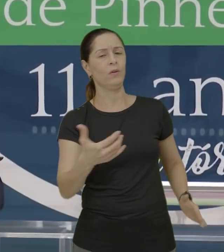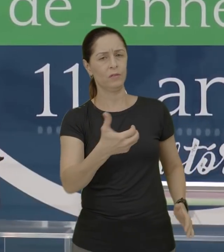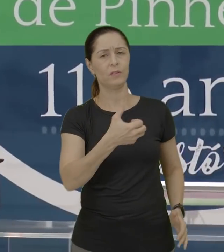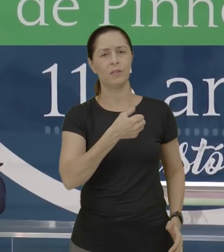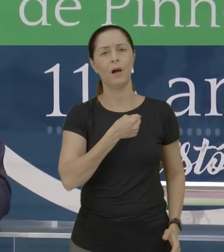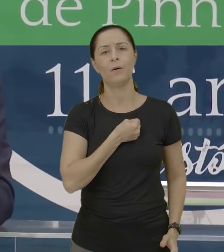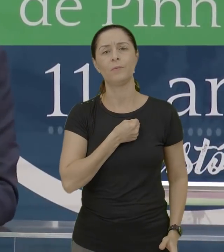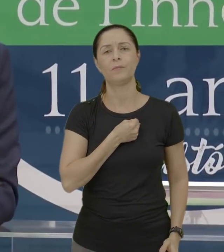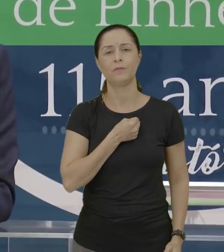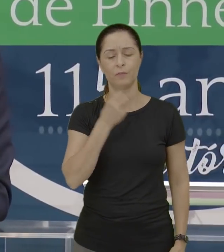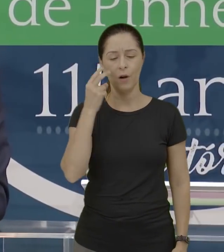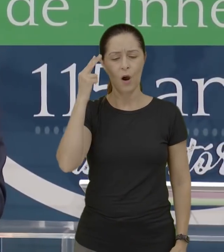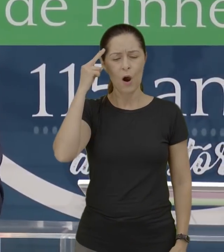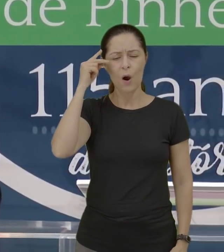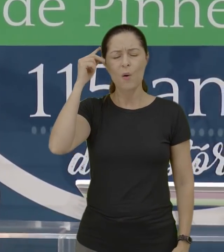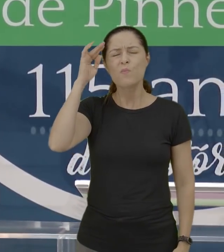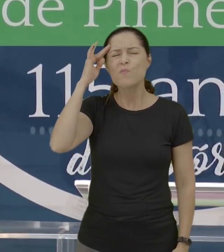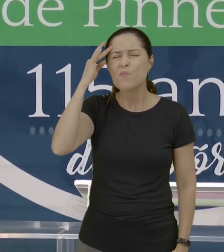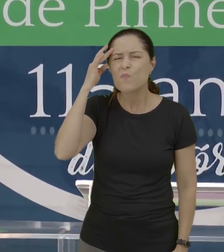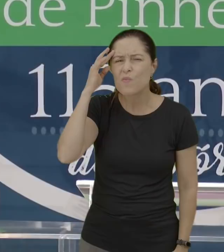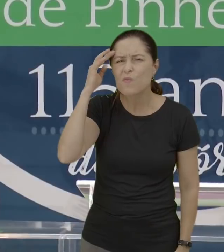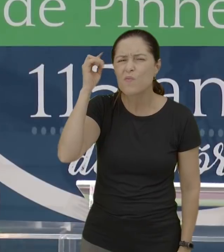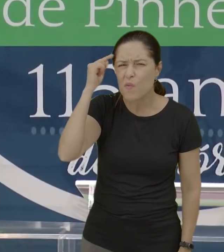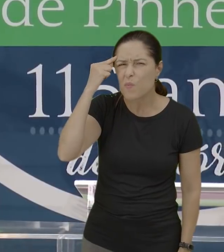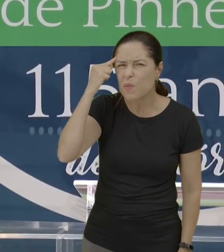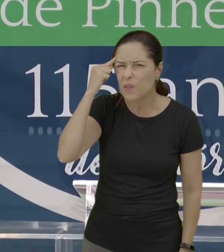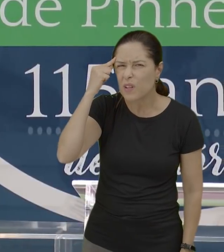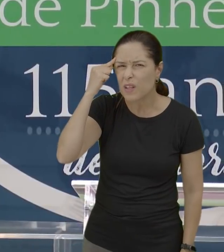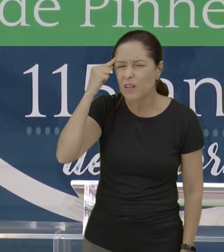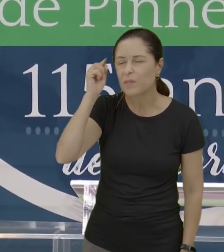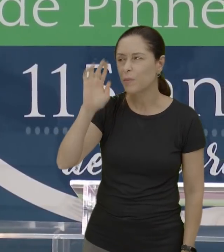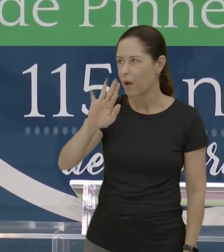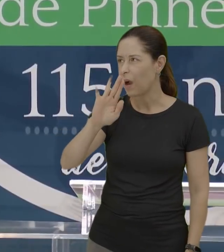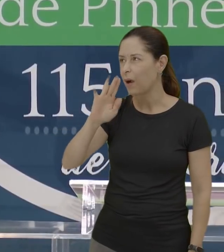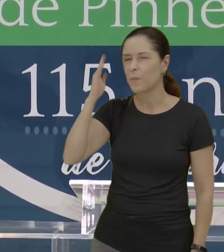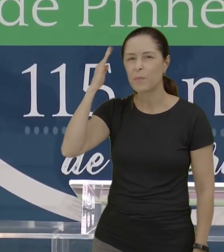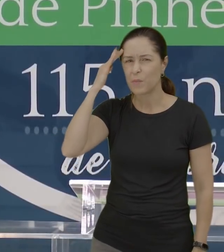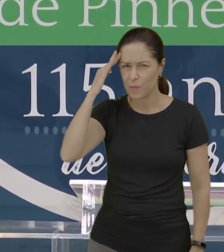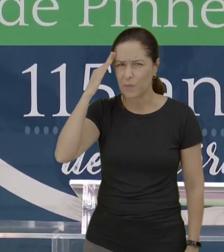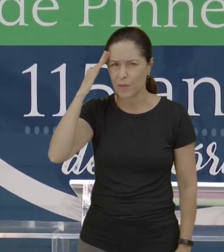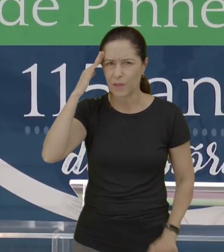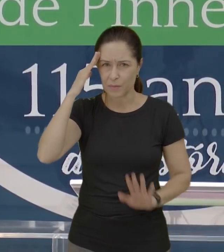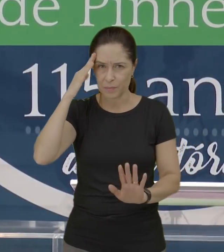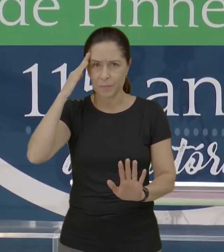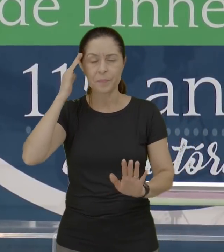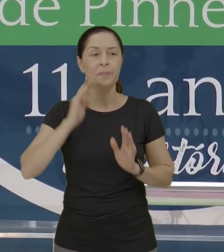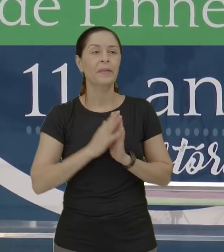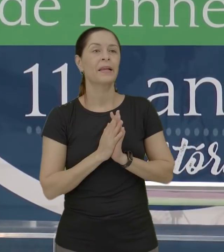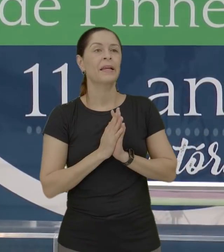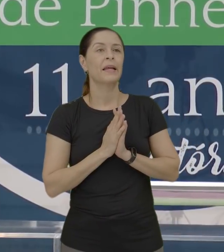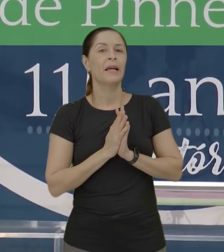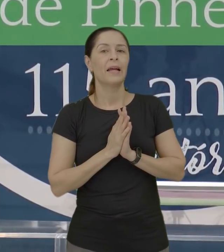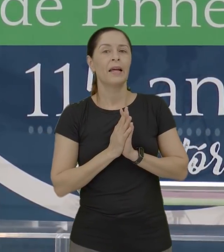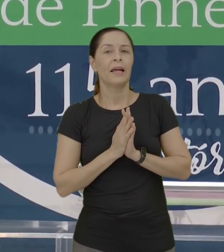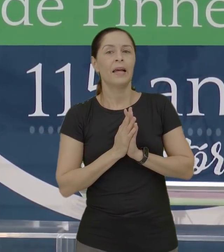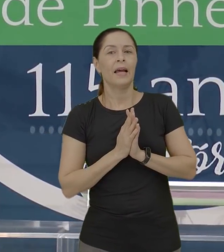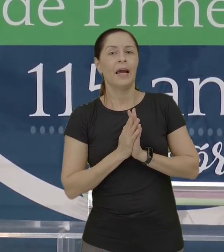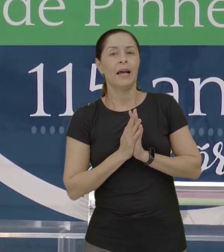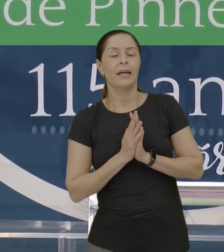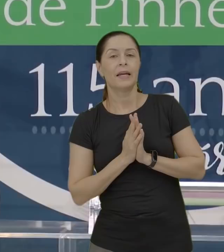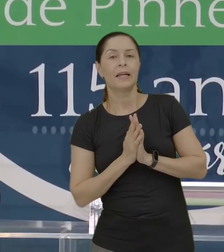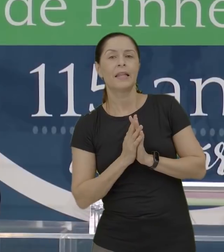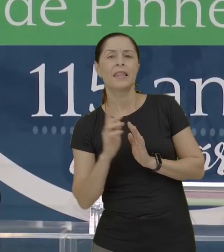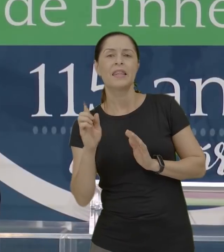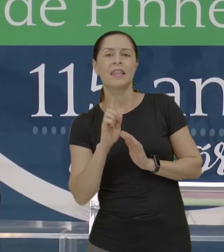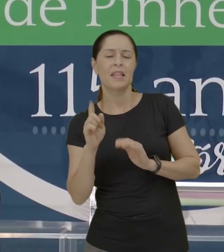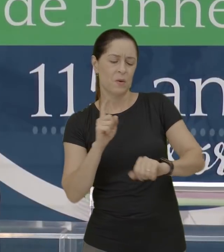Vamos entender de novo esse texto, porque será que Jesus está querendo dizer que você só pode ter certeza da sua salvação na horinha que você estiver